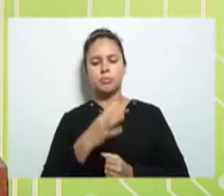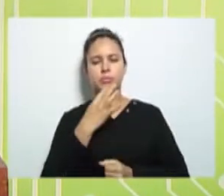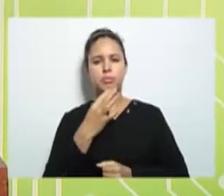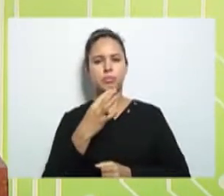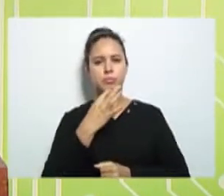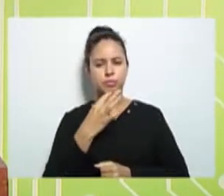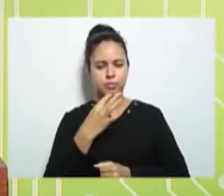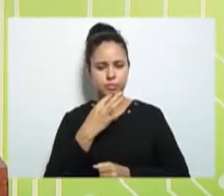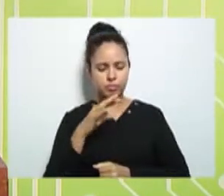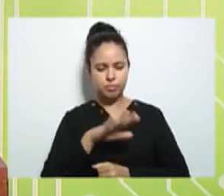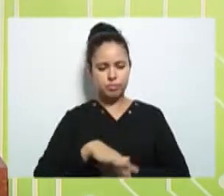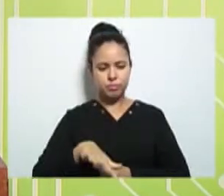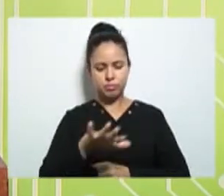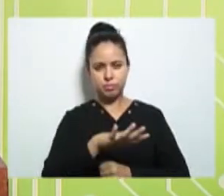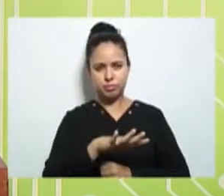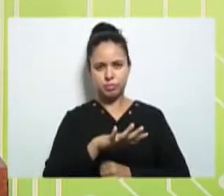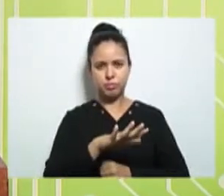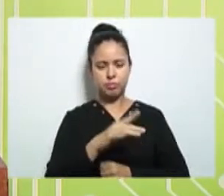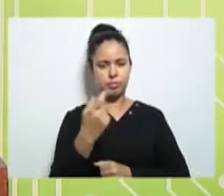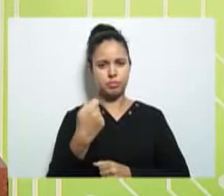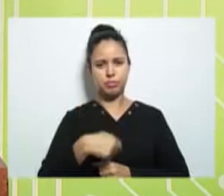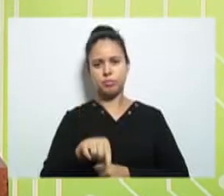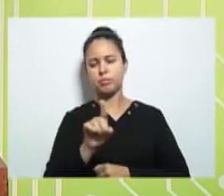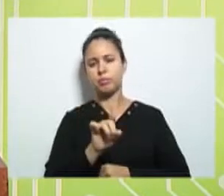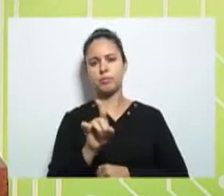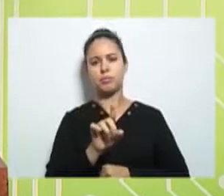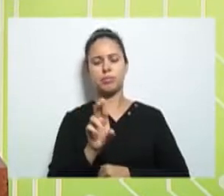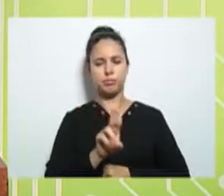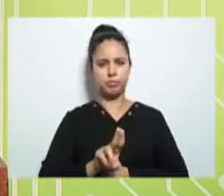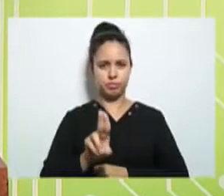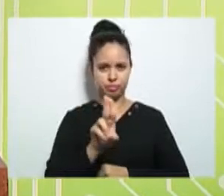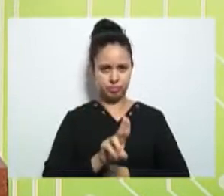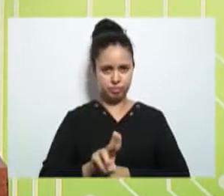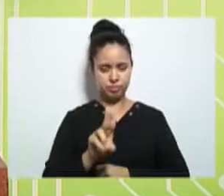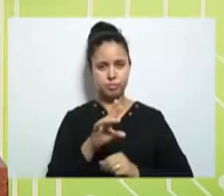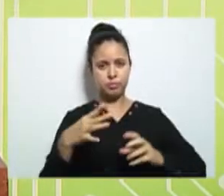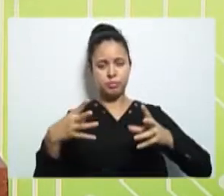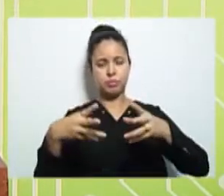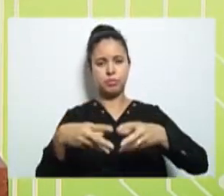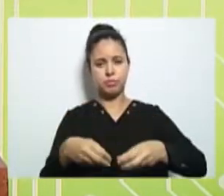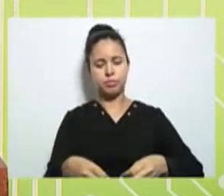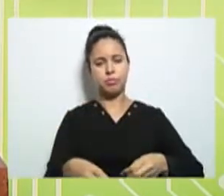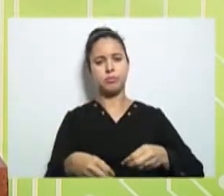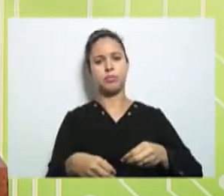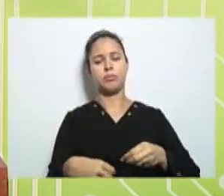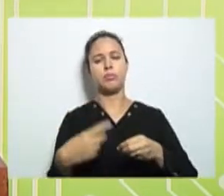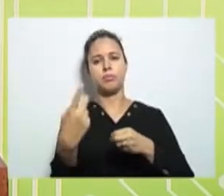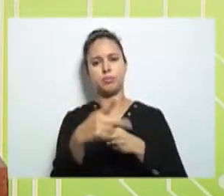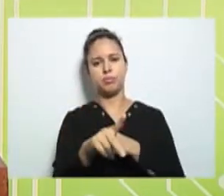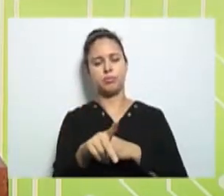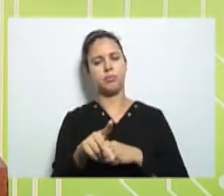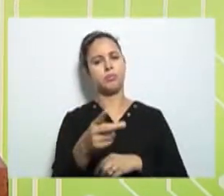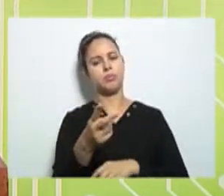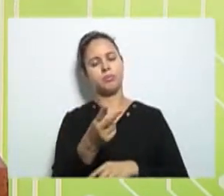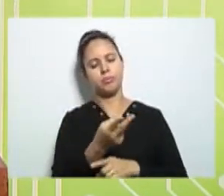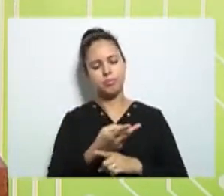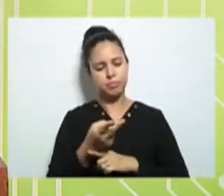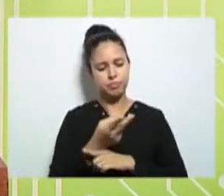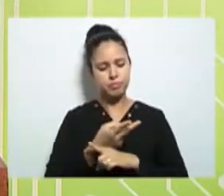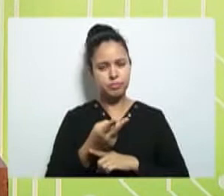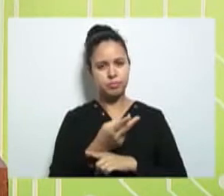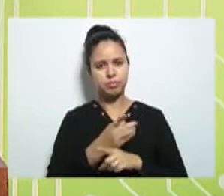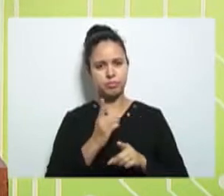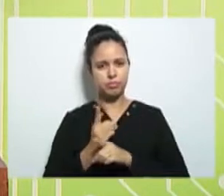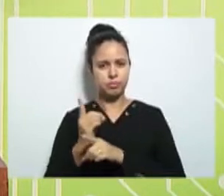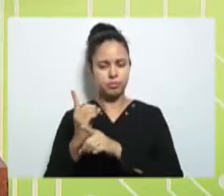em relação a sistema operacional para poder utilizar, é tudo da forma que você vai mexendo e vai descobrindo, não